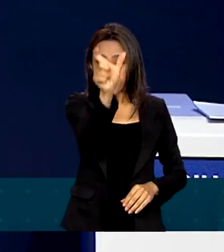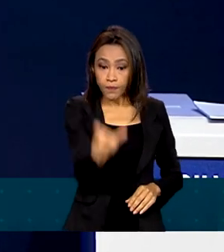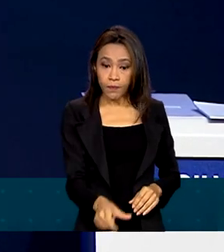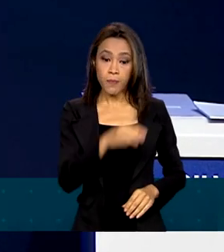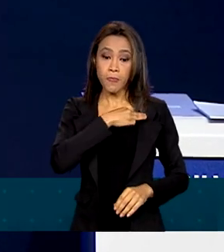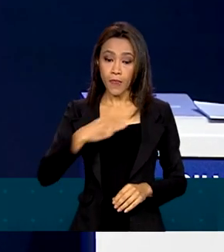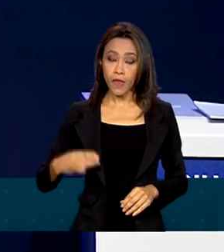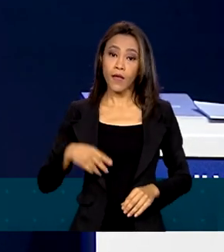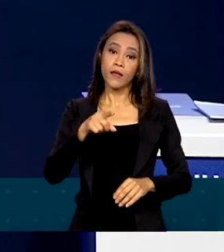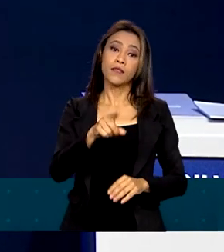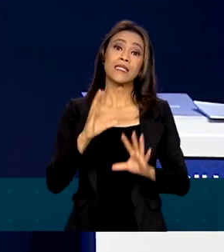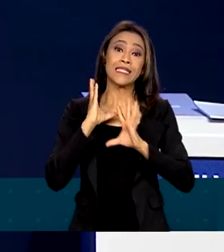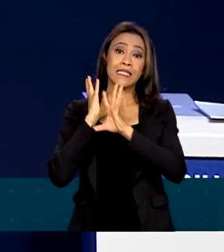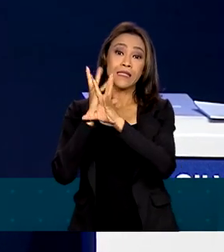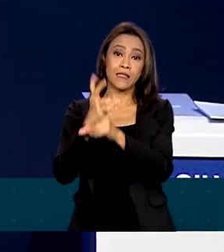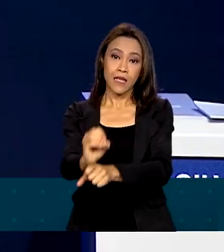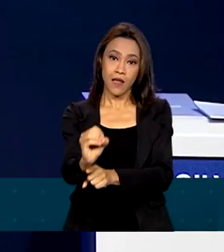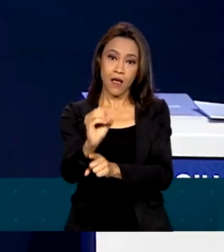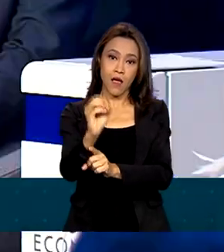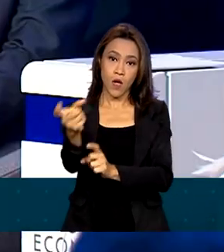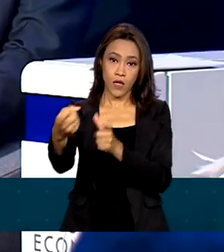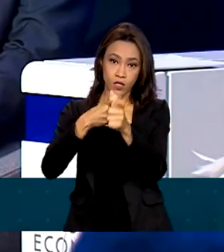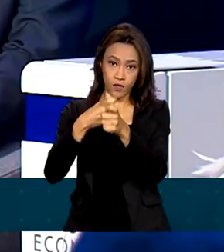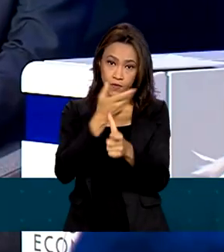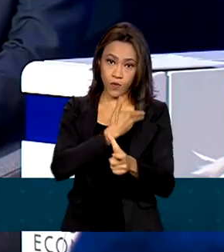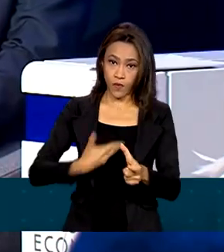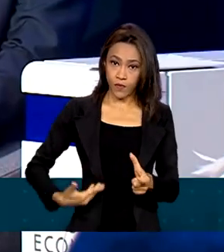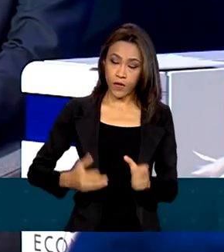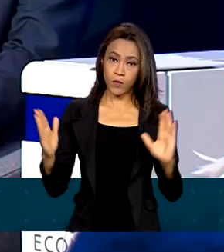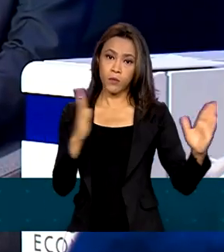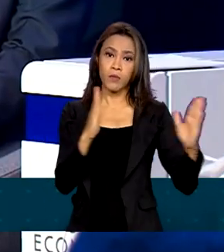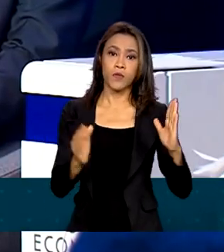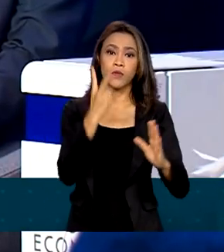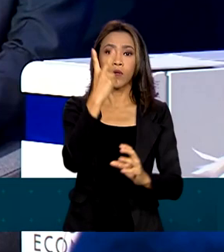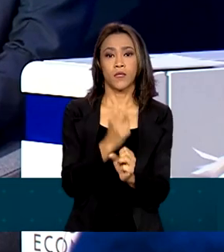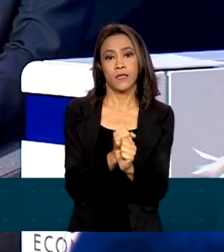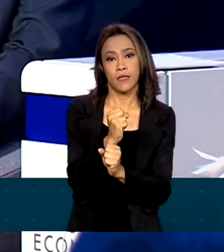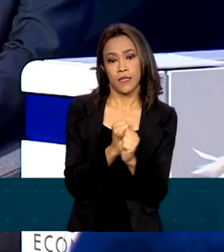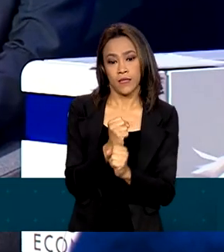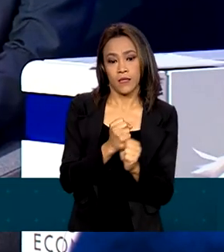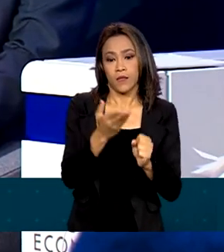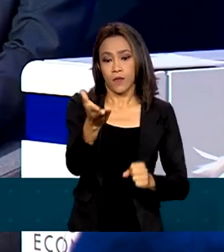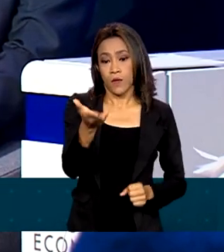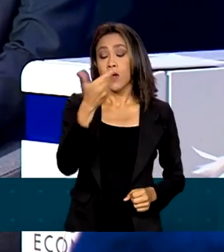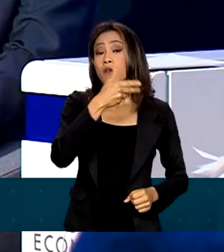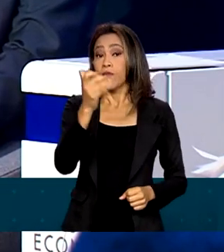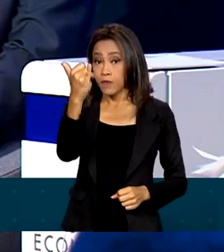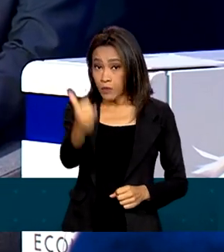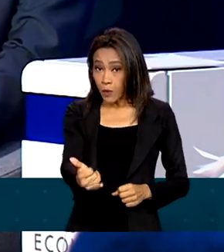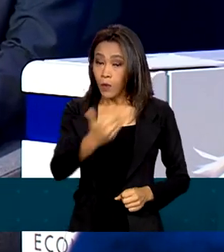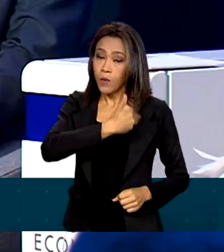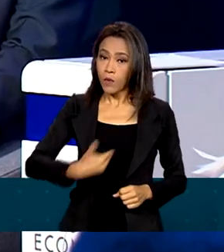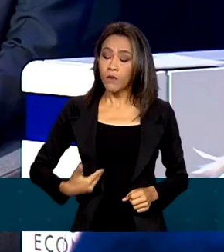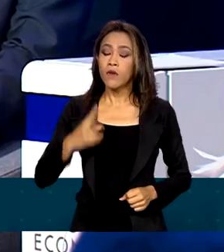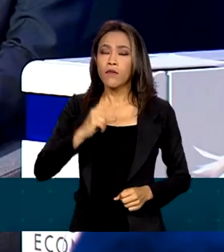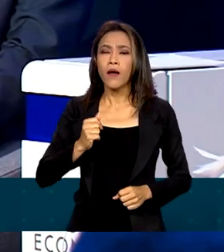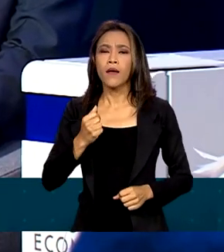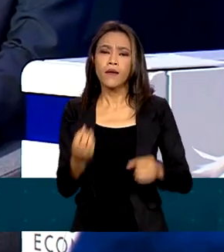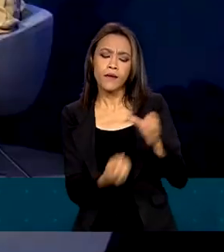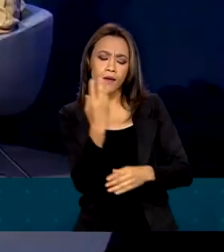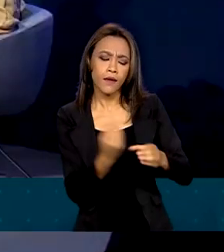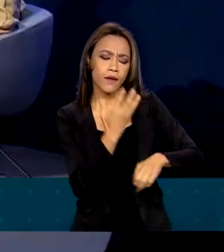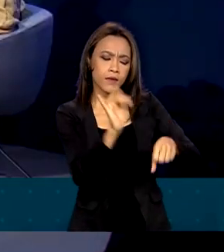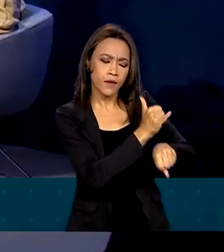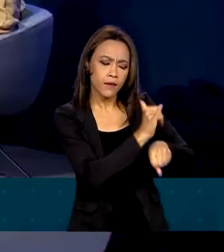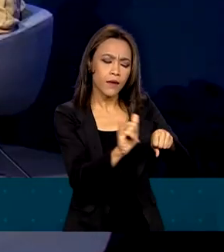das contas públicas em dois anos Haddad também afirmou que o governo vai colocar em prática medidas para impulsionar o